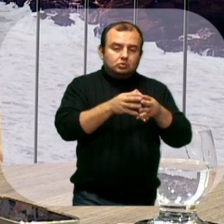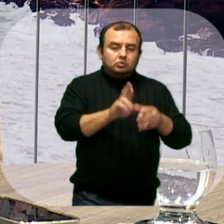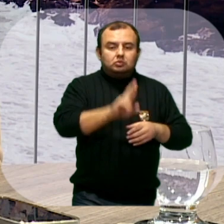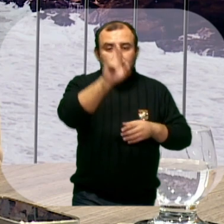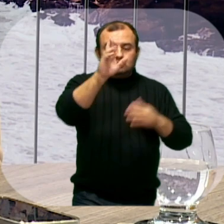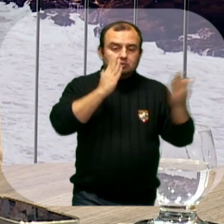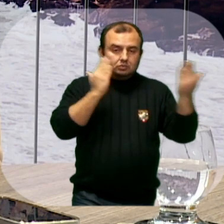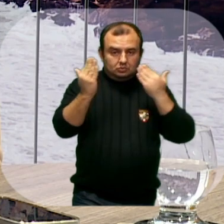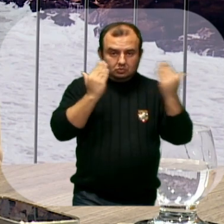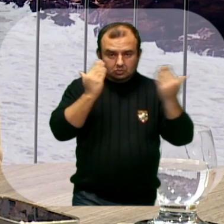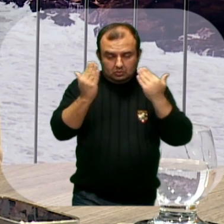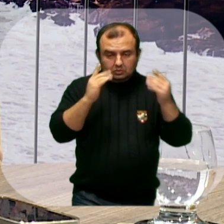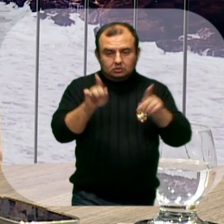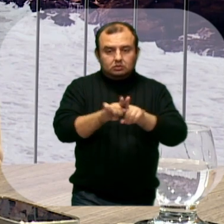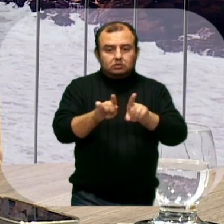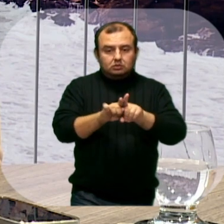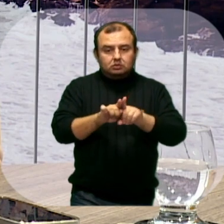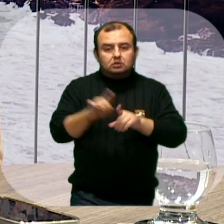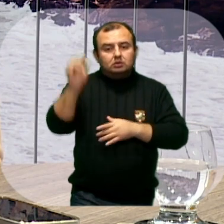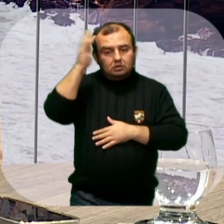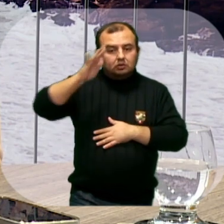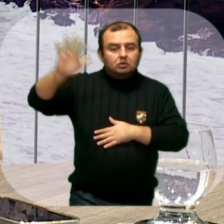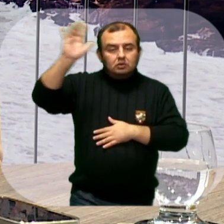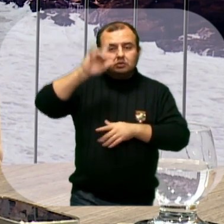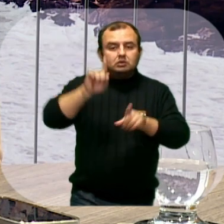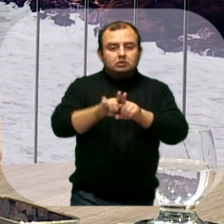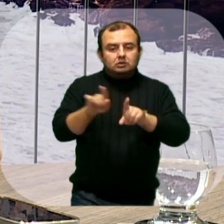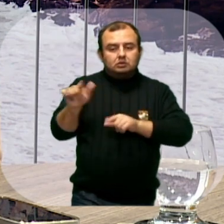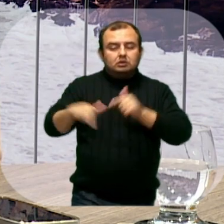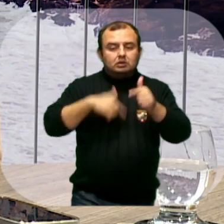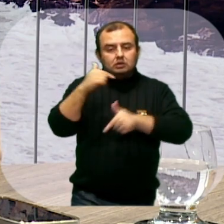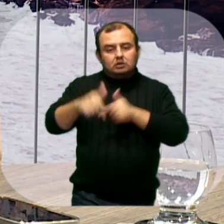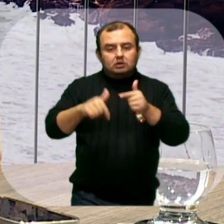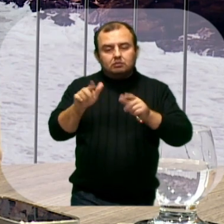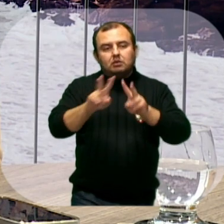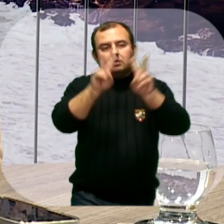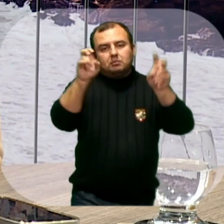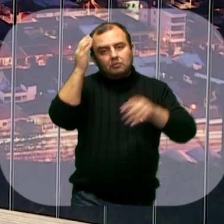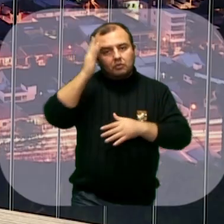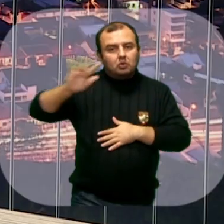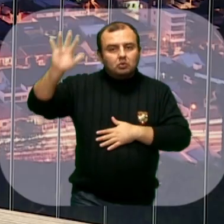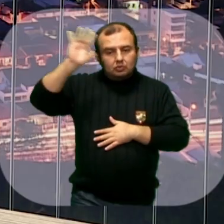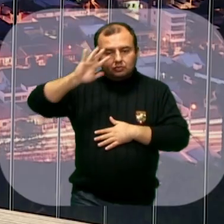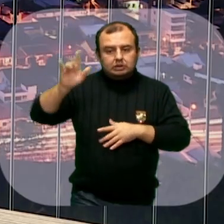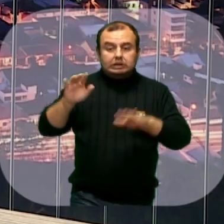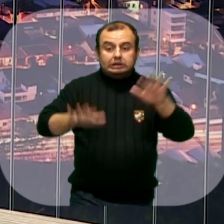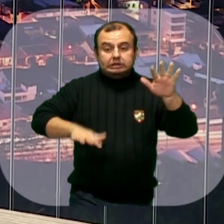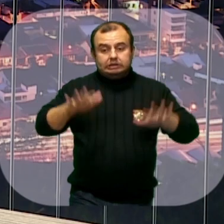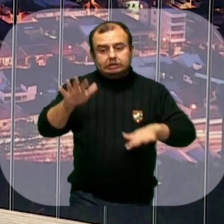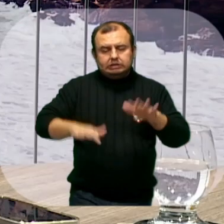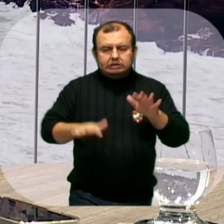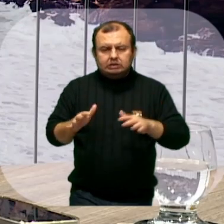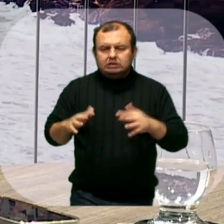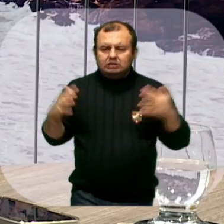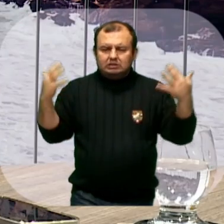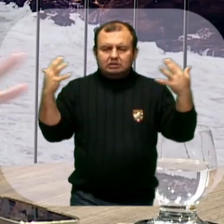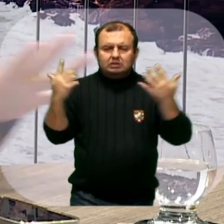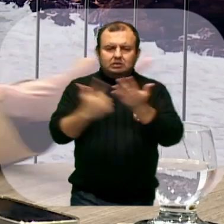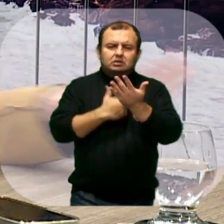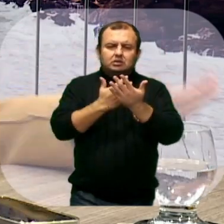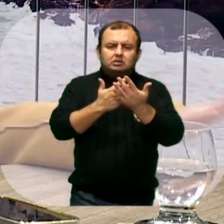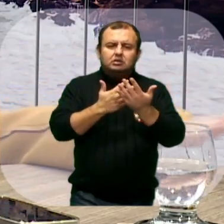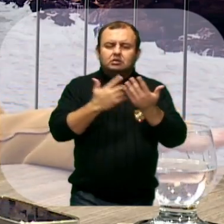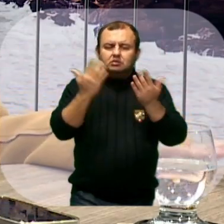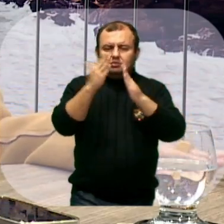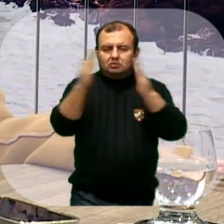uma psicóloga e filósofa que trabalha a questão da filosofia. Às vezes é muito lindo a biblioteca,